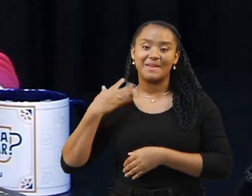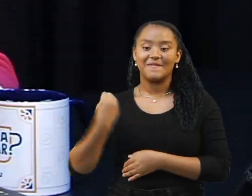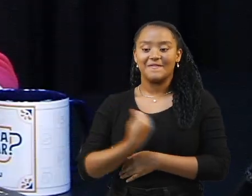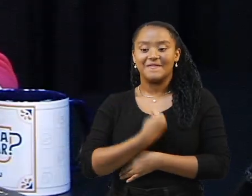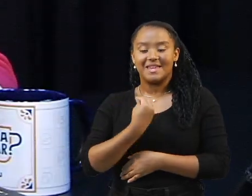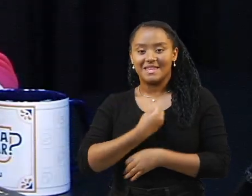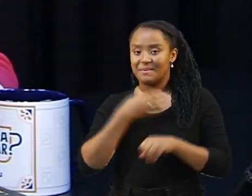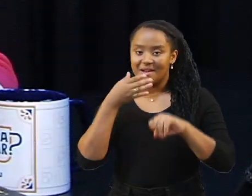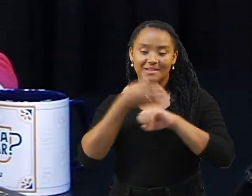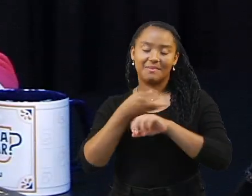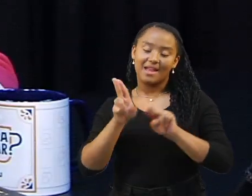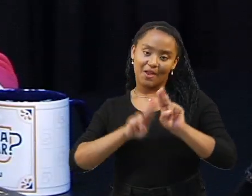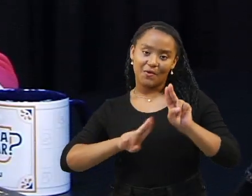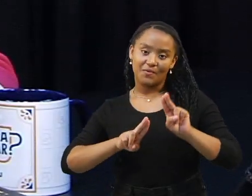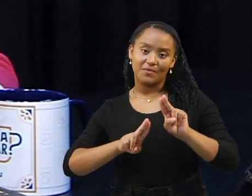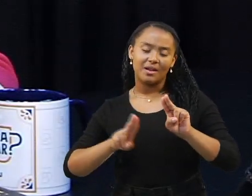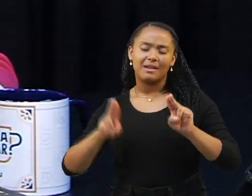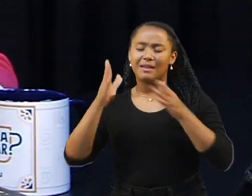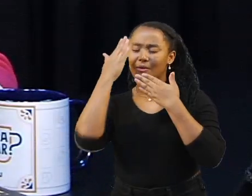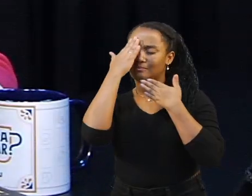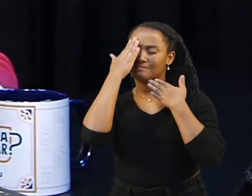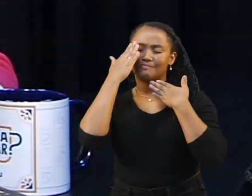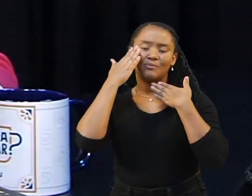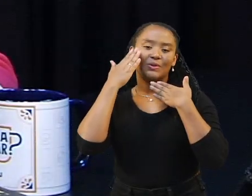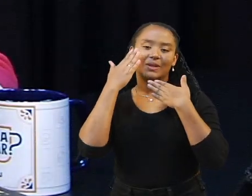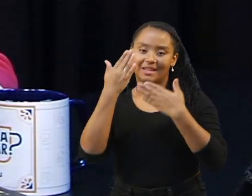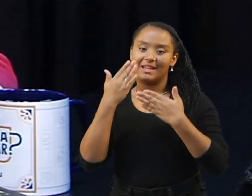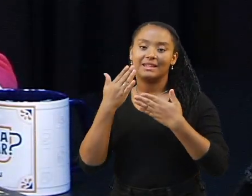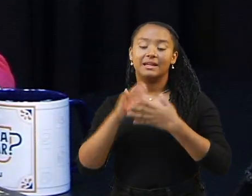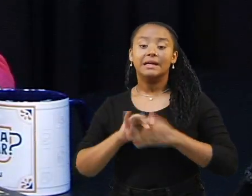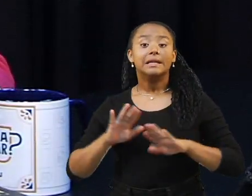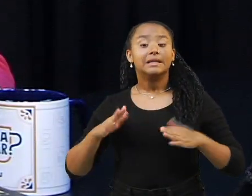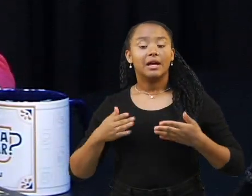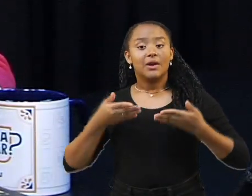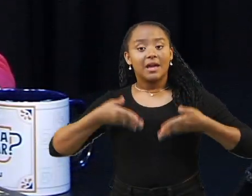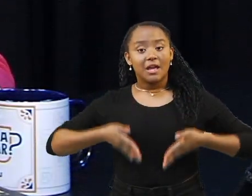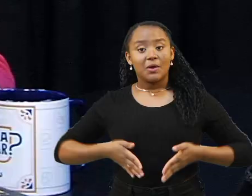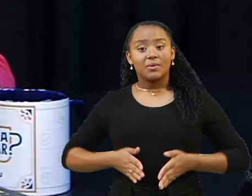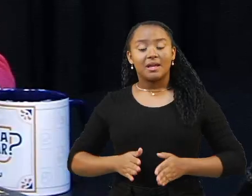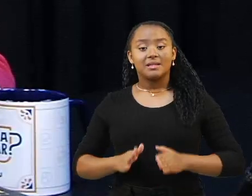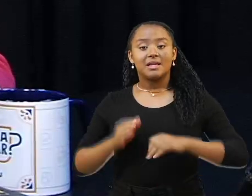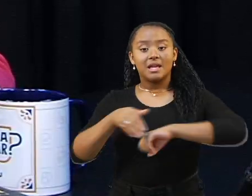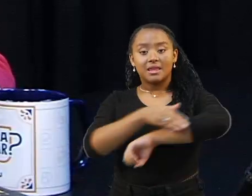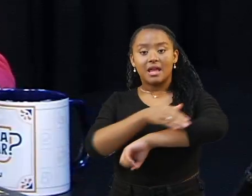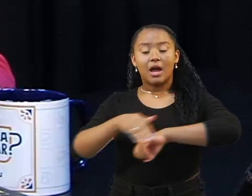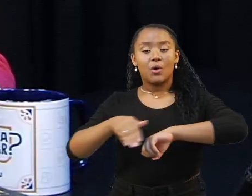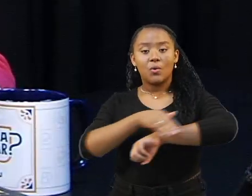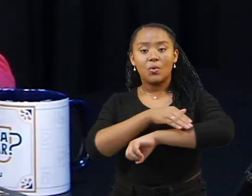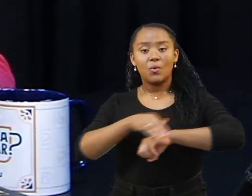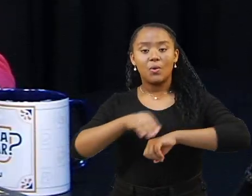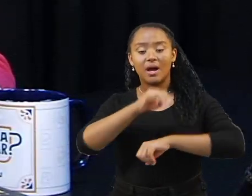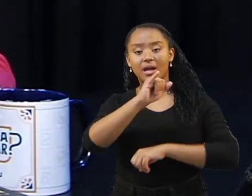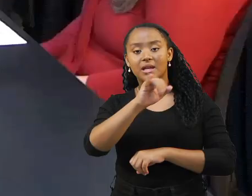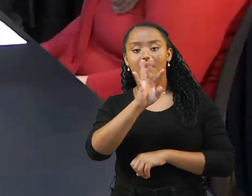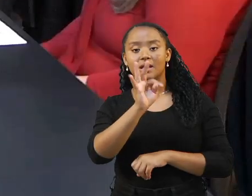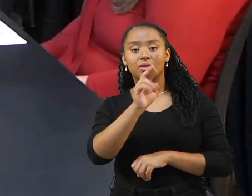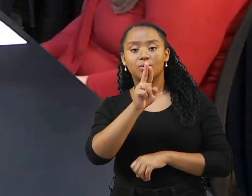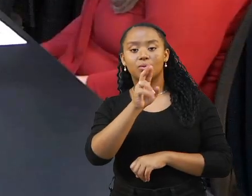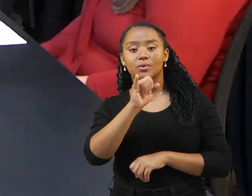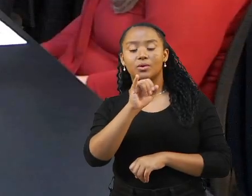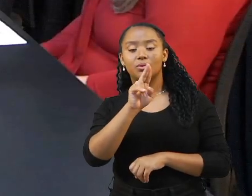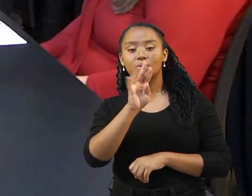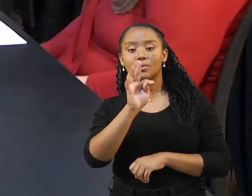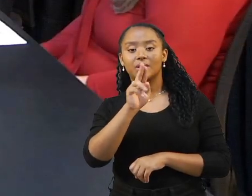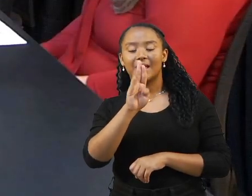extremamente gratificante. Eu nasci na Rua Ituiutaba. A minha mãe morava... Bairro Aparecida.